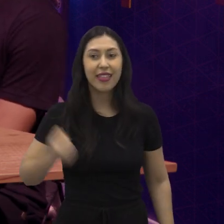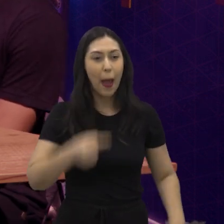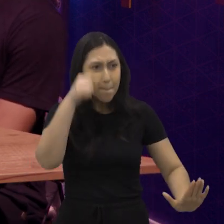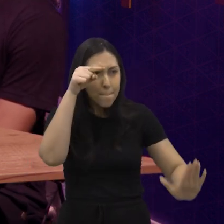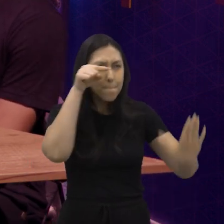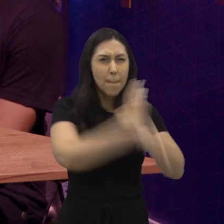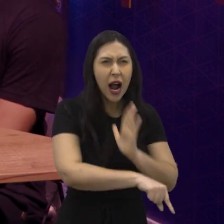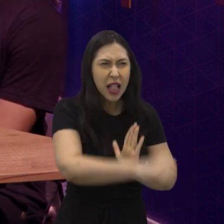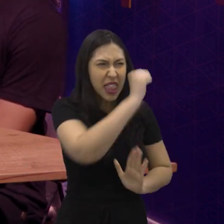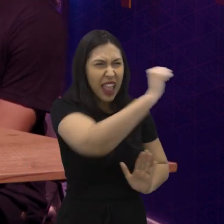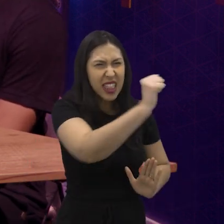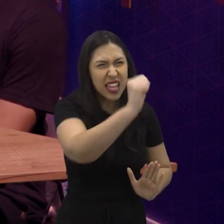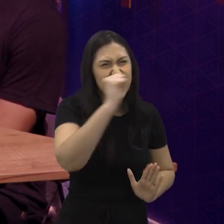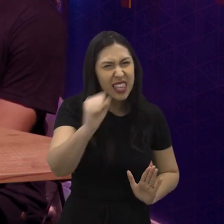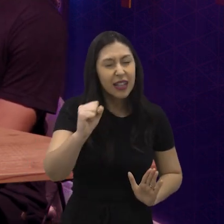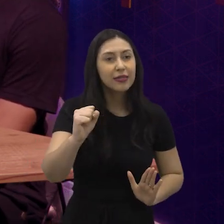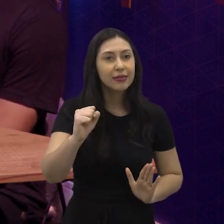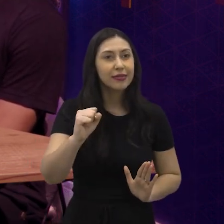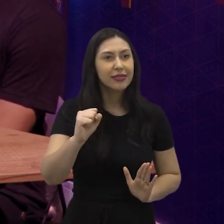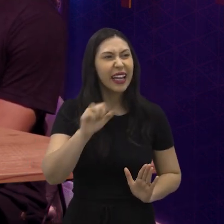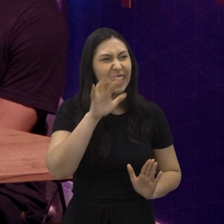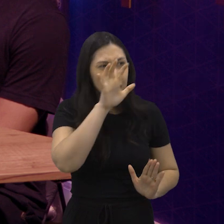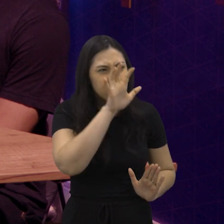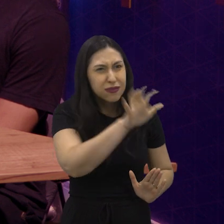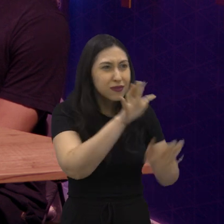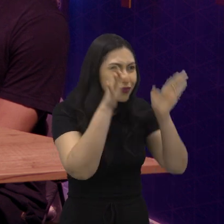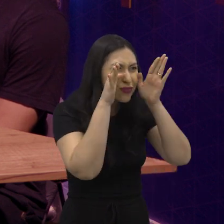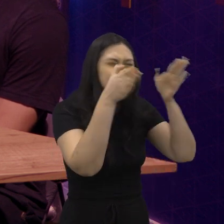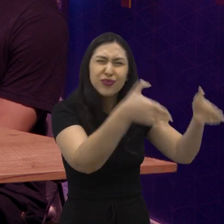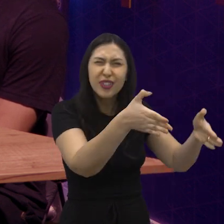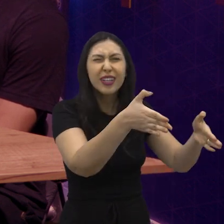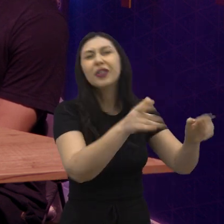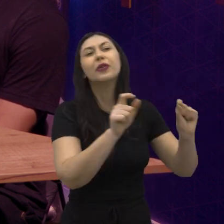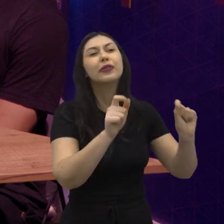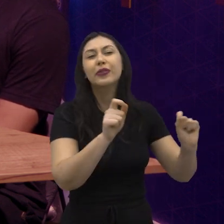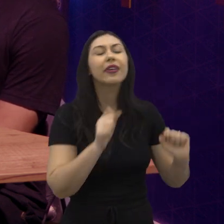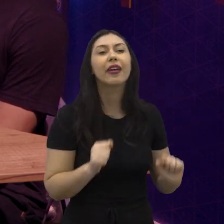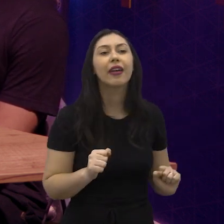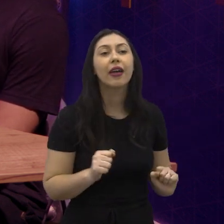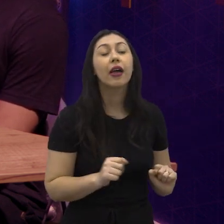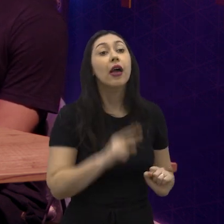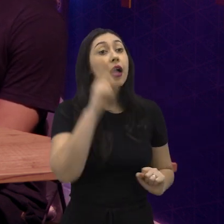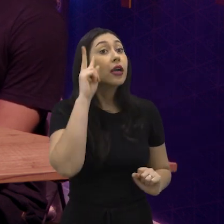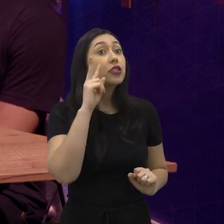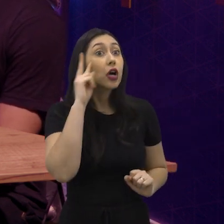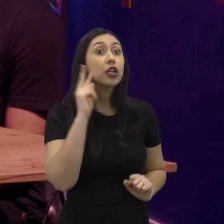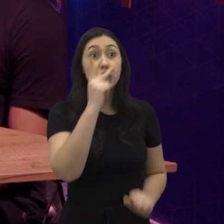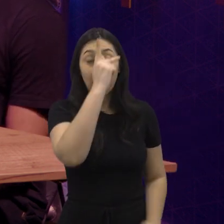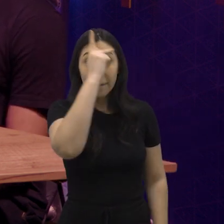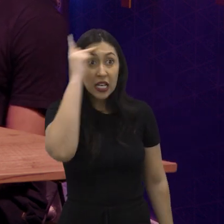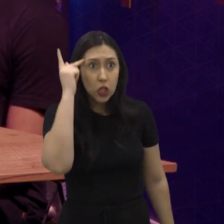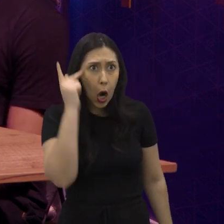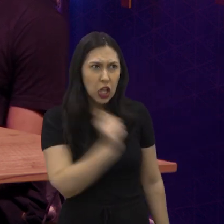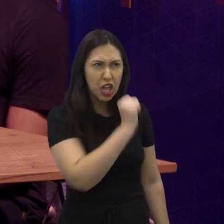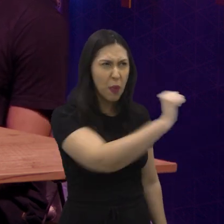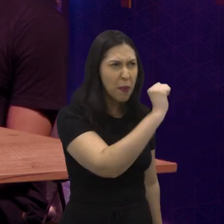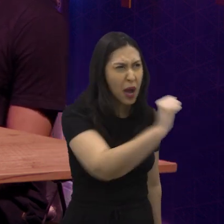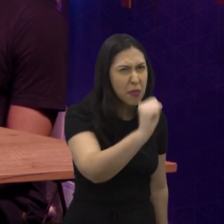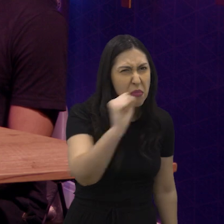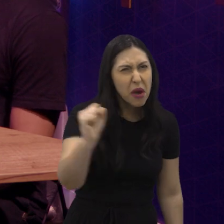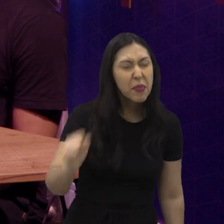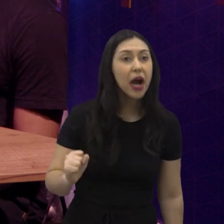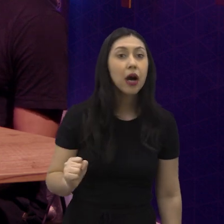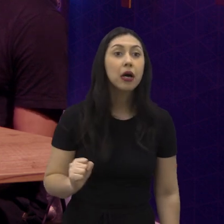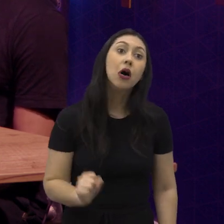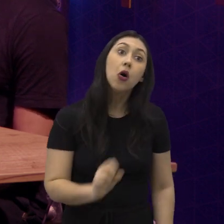bem um subgênero bem específico, né? Que vai falar então de histórias com maníacos com distúrbios que escapam de uma